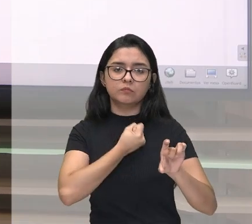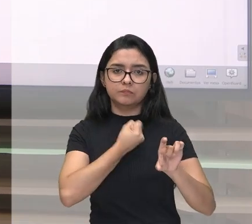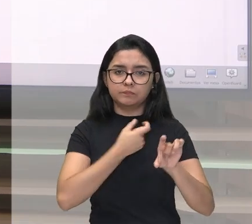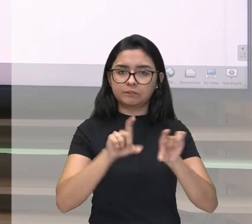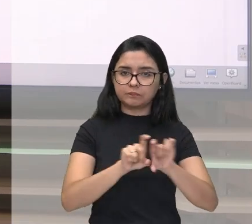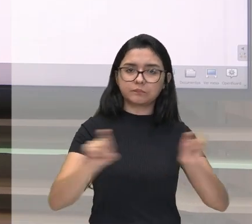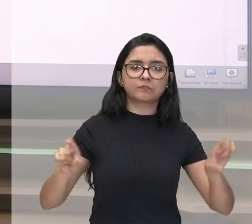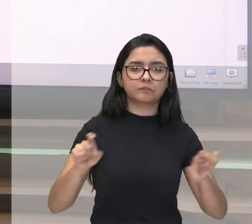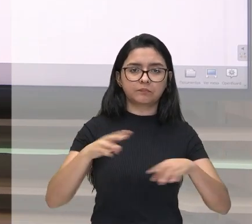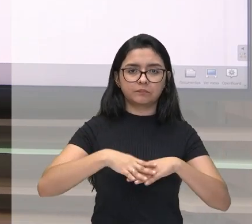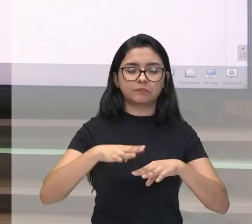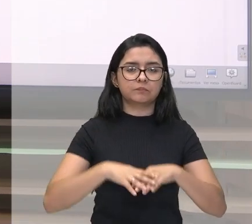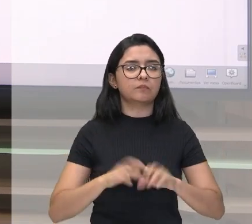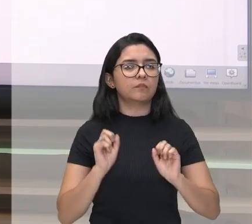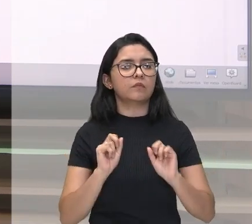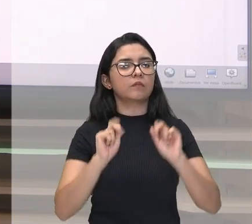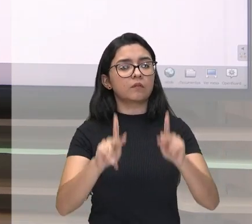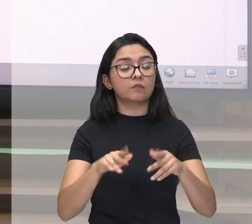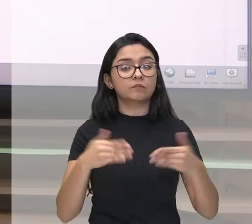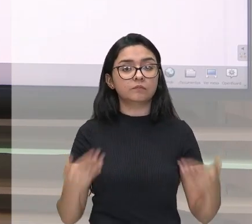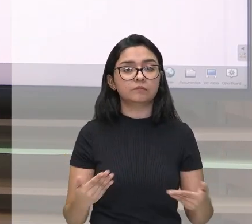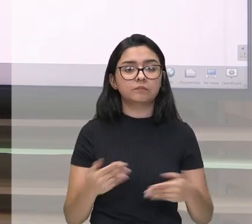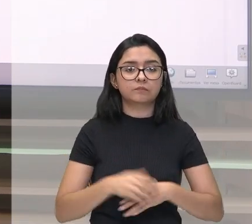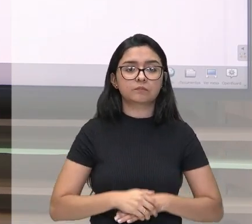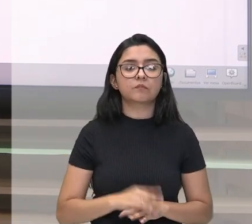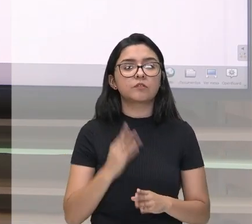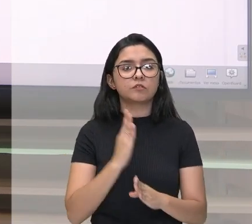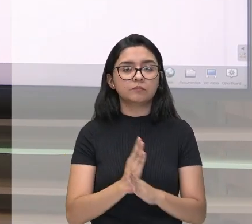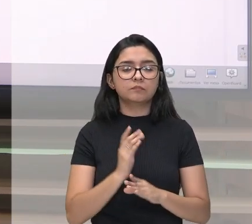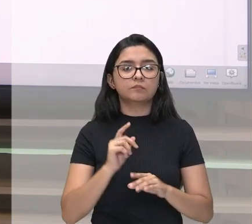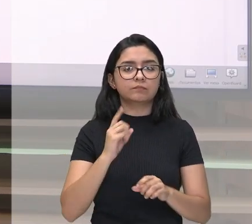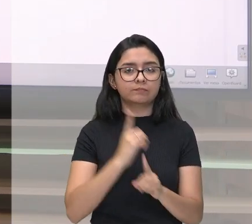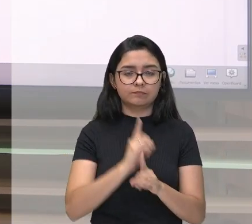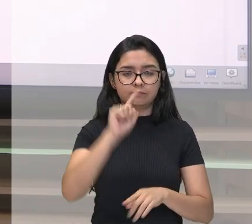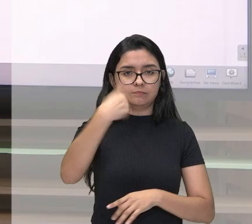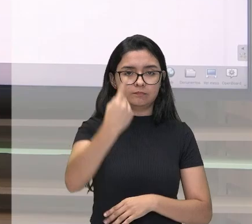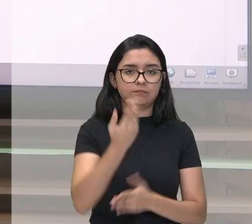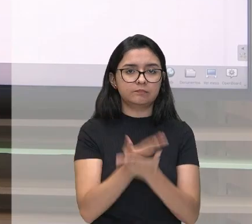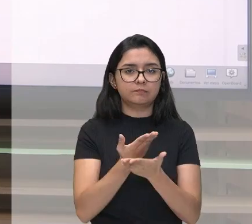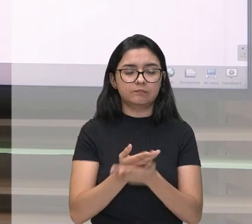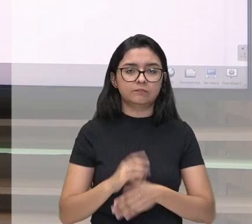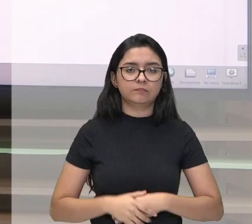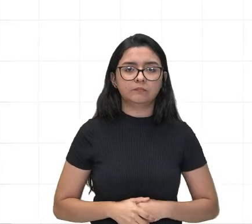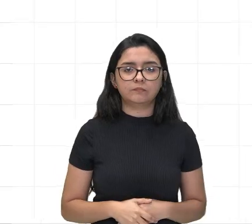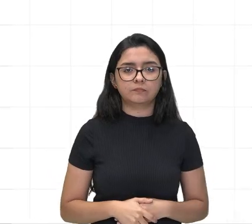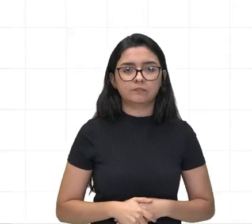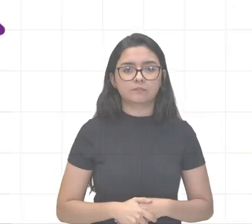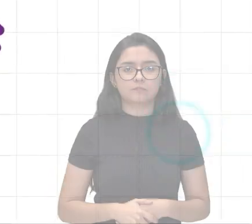situação matemática. Tá legal? Então, foi isso. Aguardo vocês em uma próxima oportunidade.